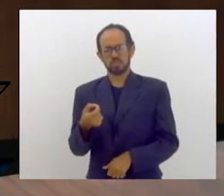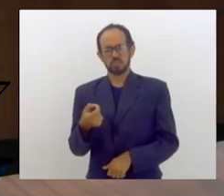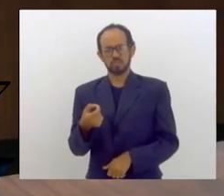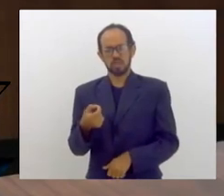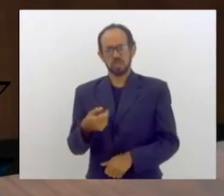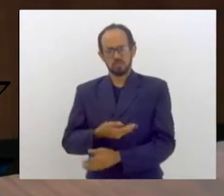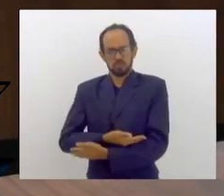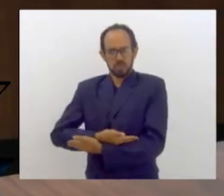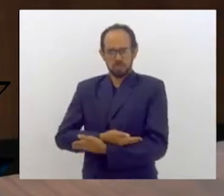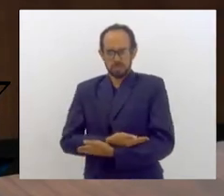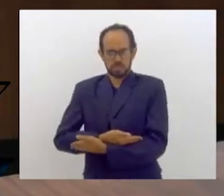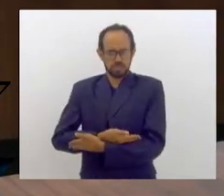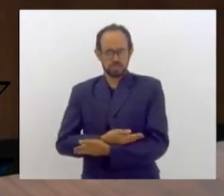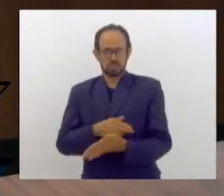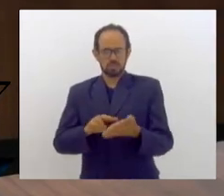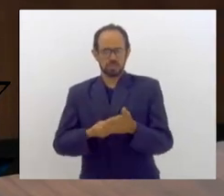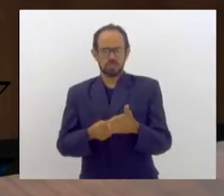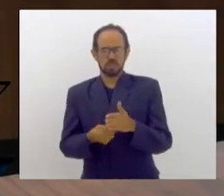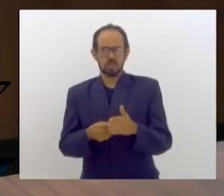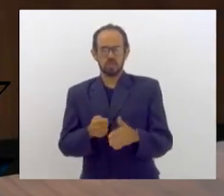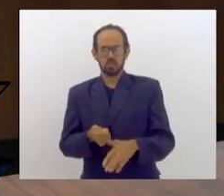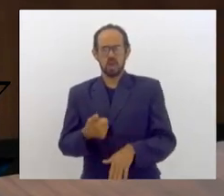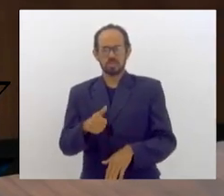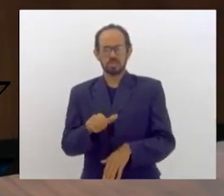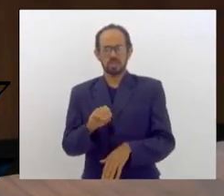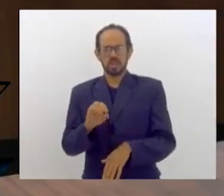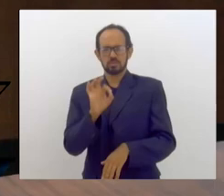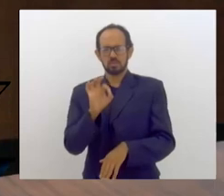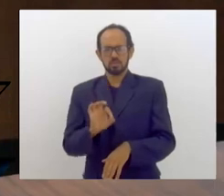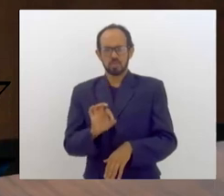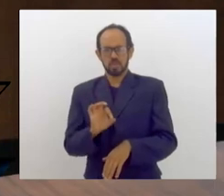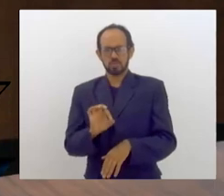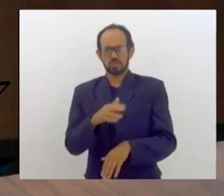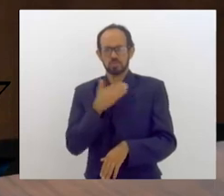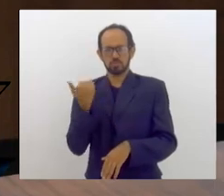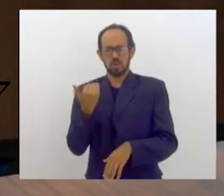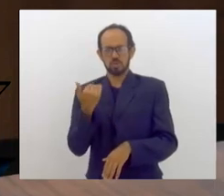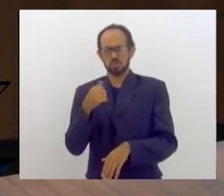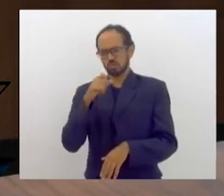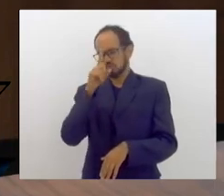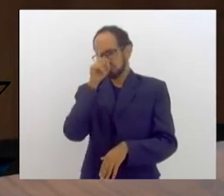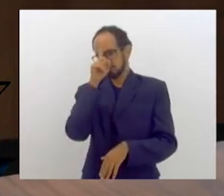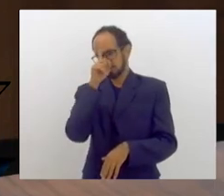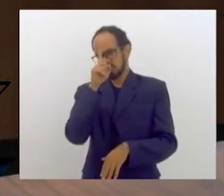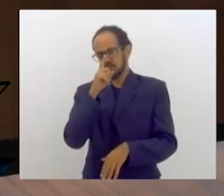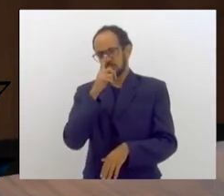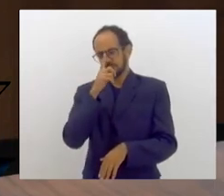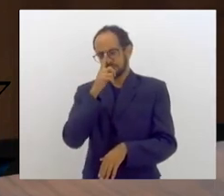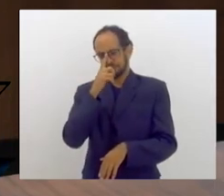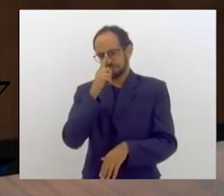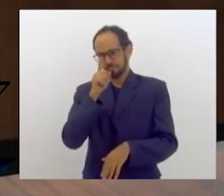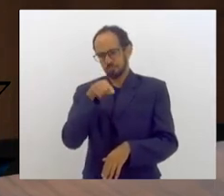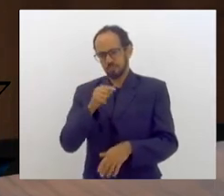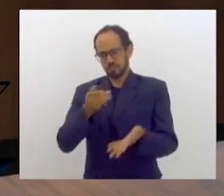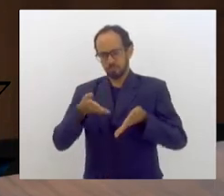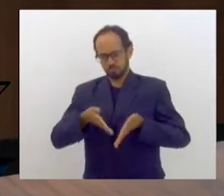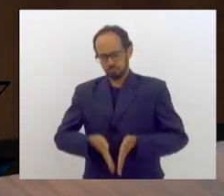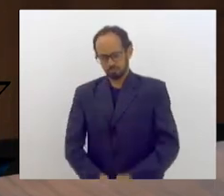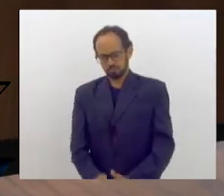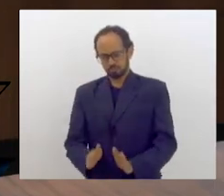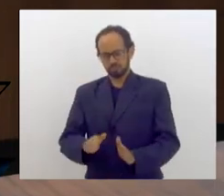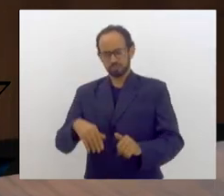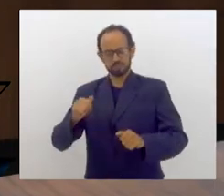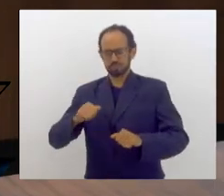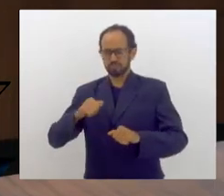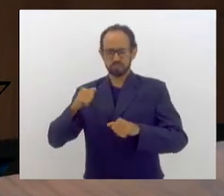120 bebês, ou seja, quase 10% de óbito num hospital que é uma maternidade de referência para